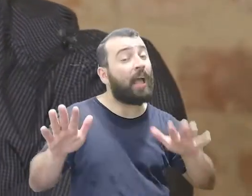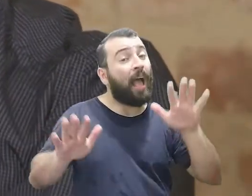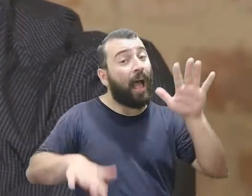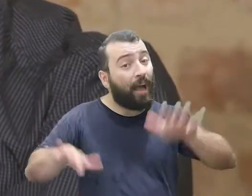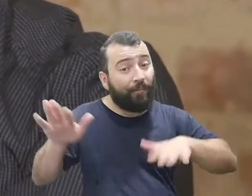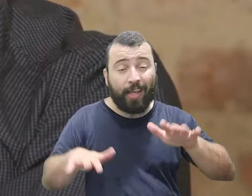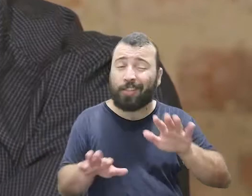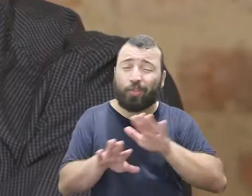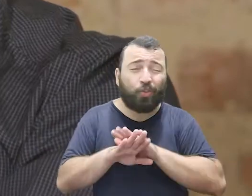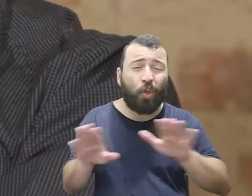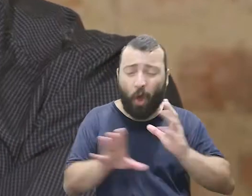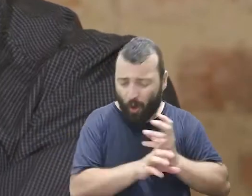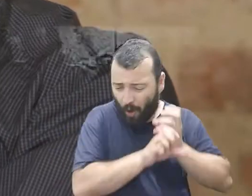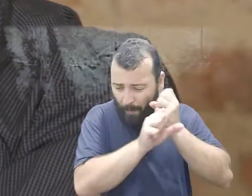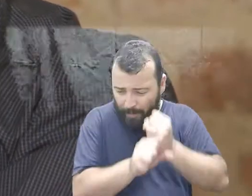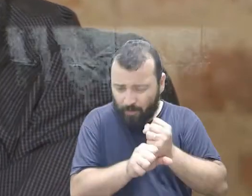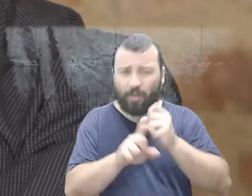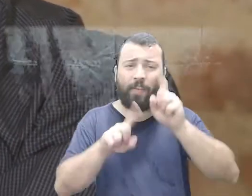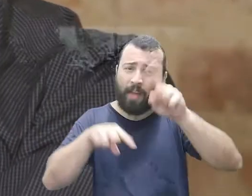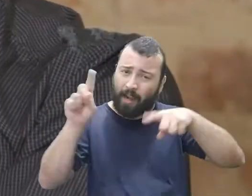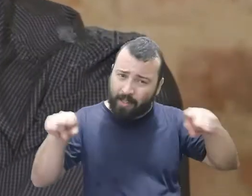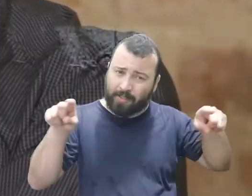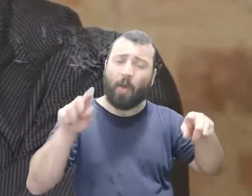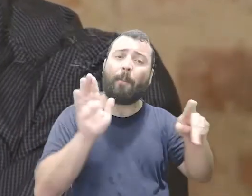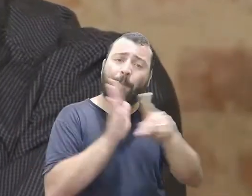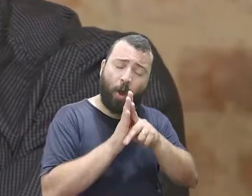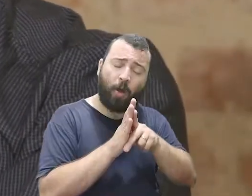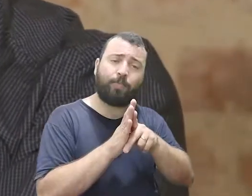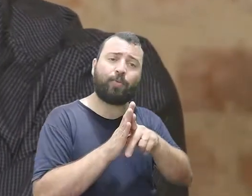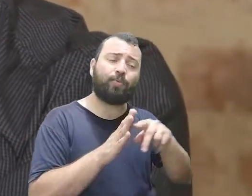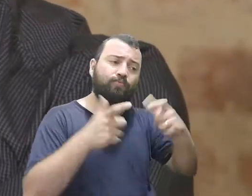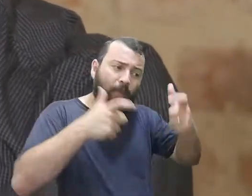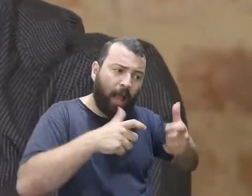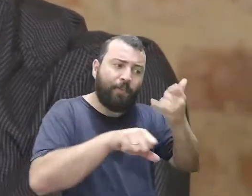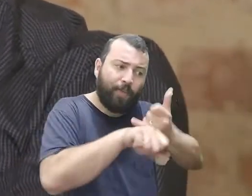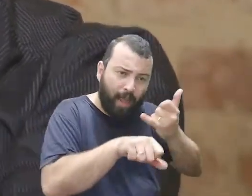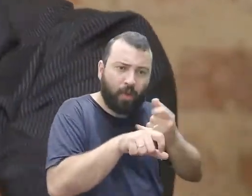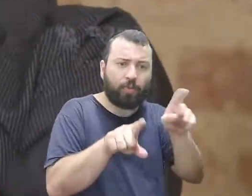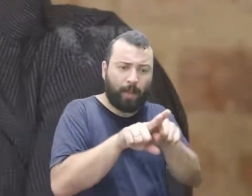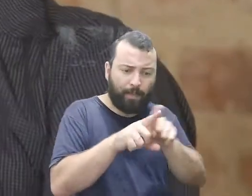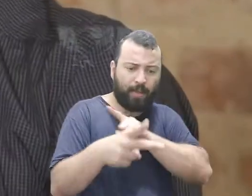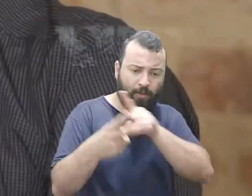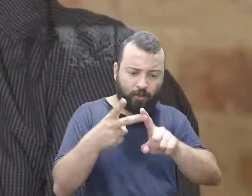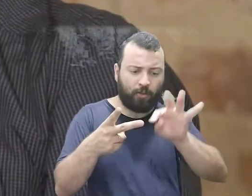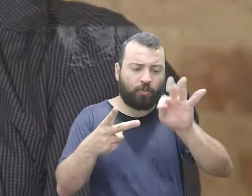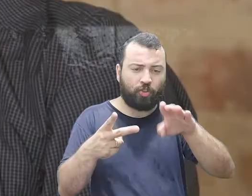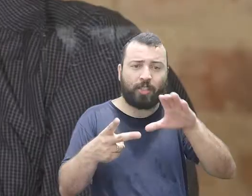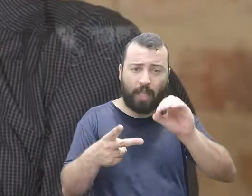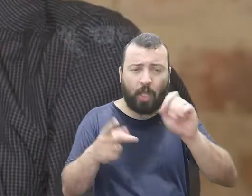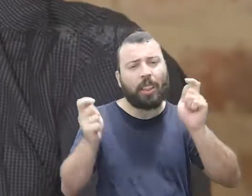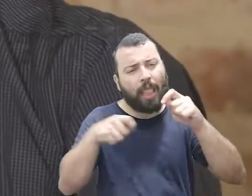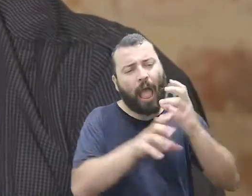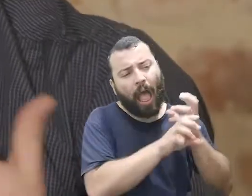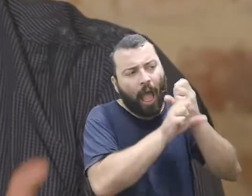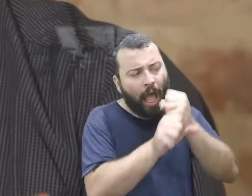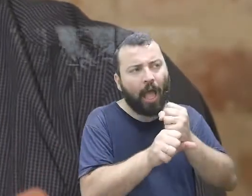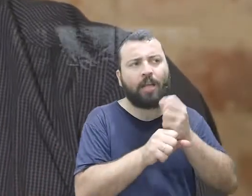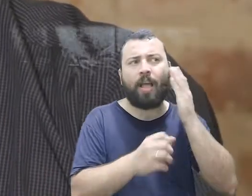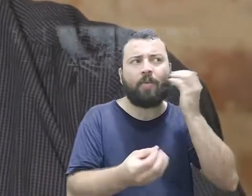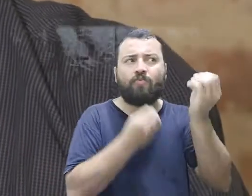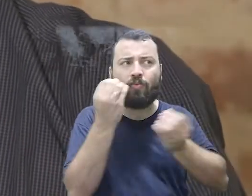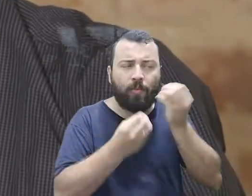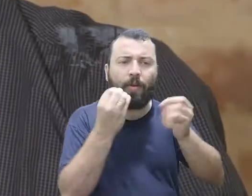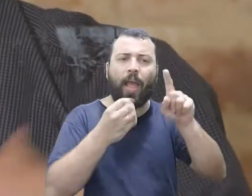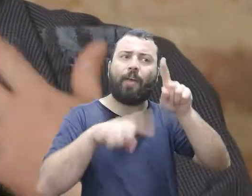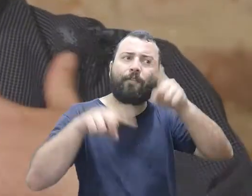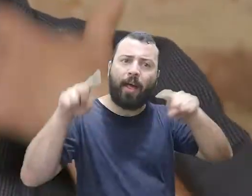às vezes, apenas simplesmente medindo a variação das concentrações de ferro e titânio, eu consigo estimar as